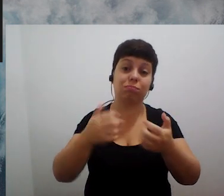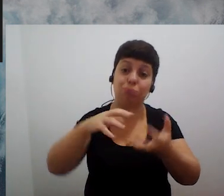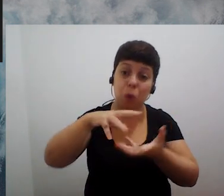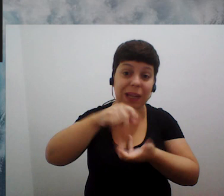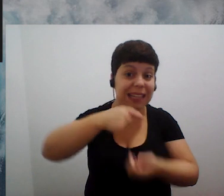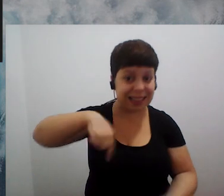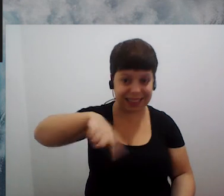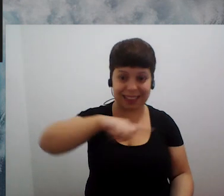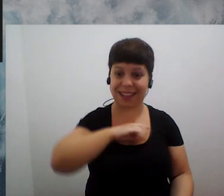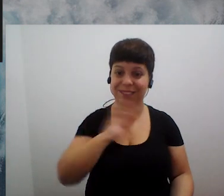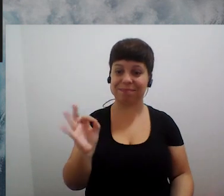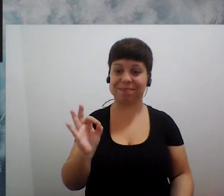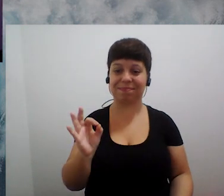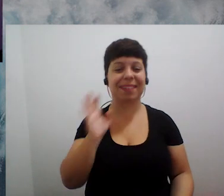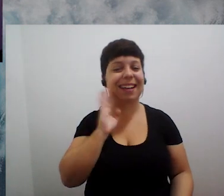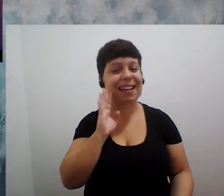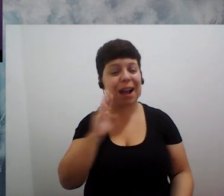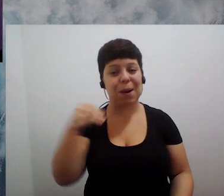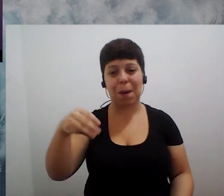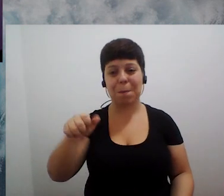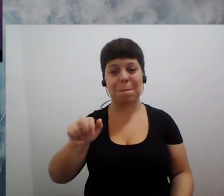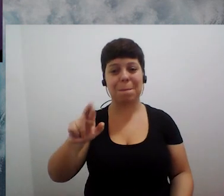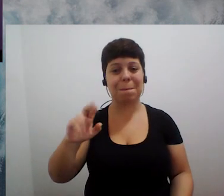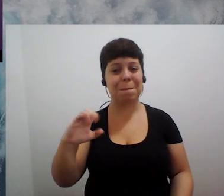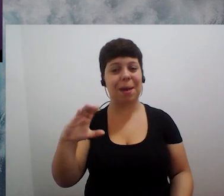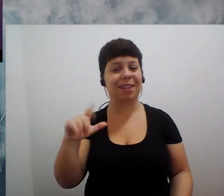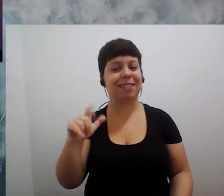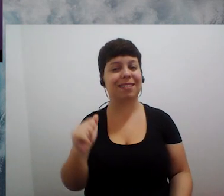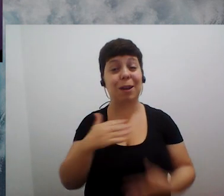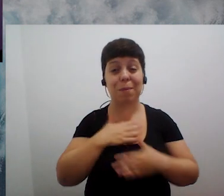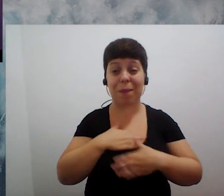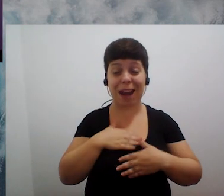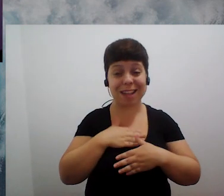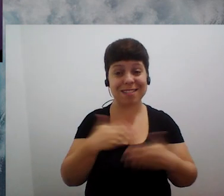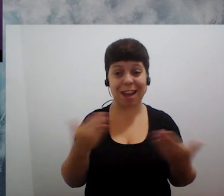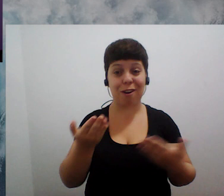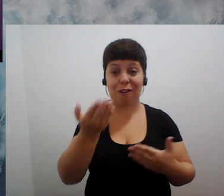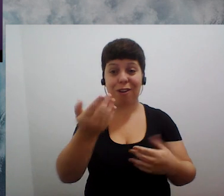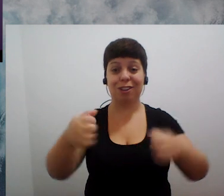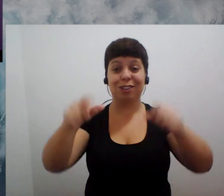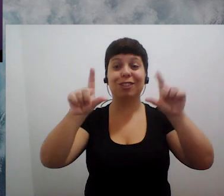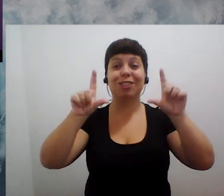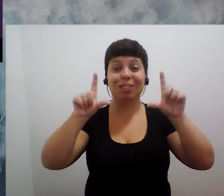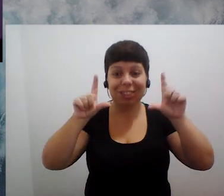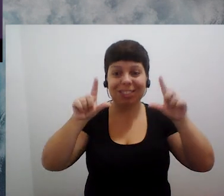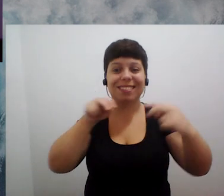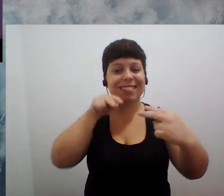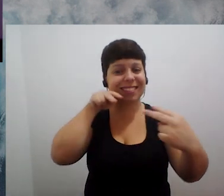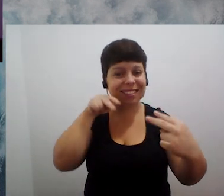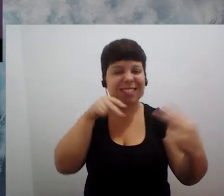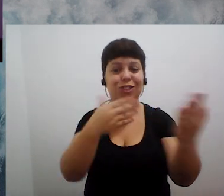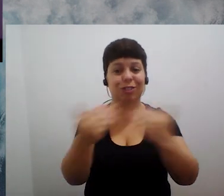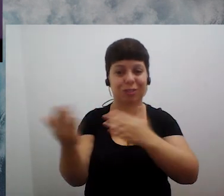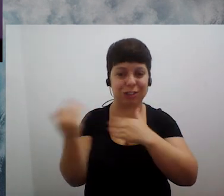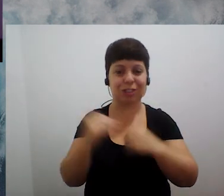nosso planeta, né? Para o nosso mundo. Legal, Marcelo. Um prazer estar aqui com você e poder ter a oportunidade de